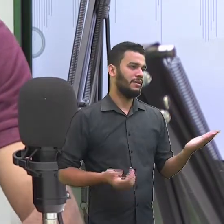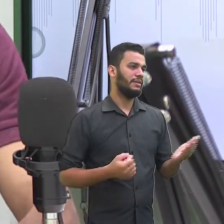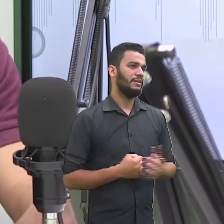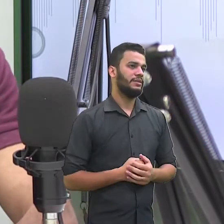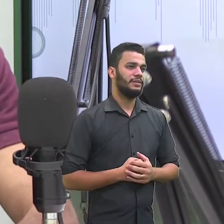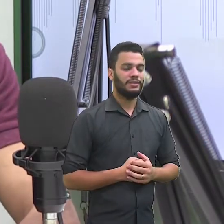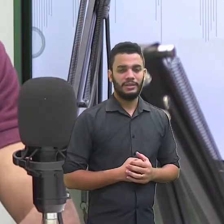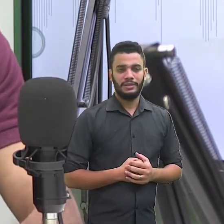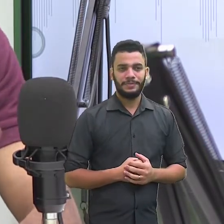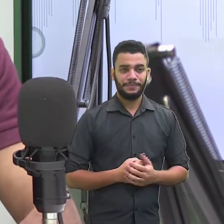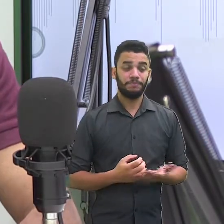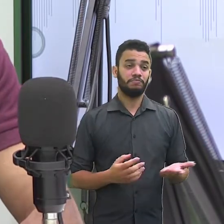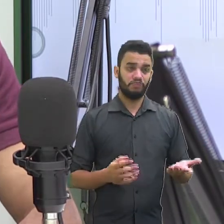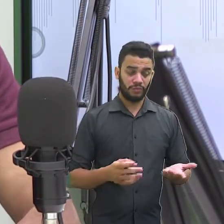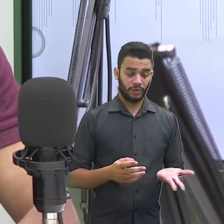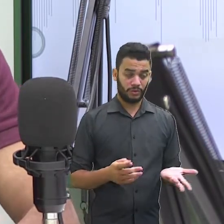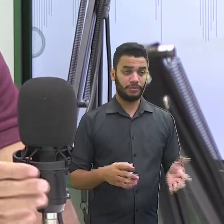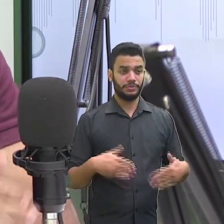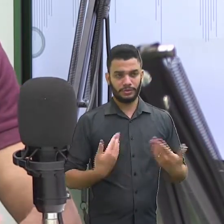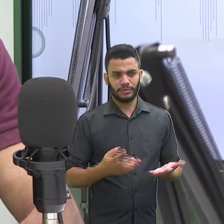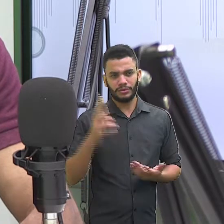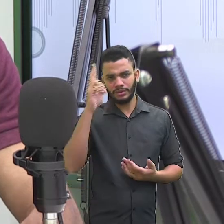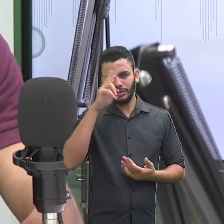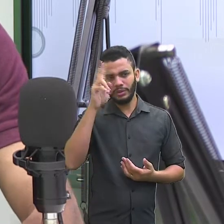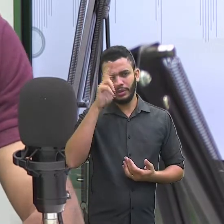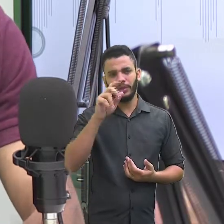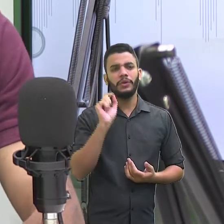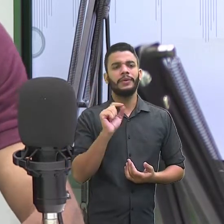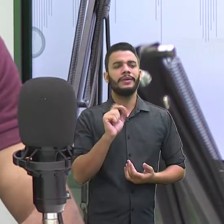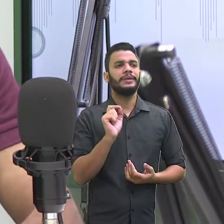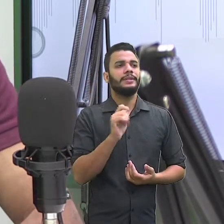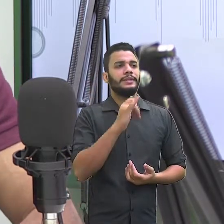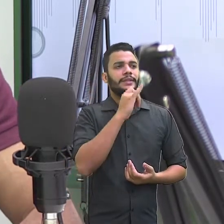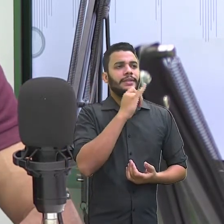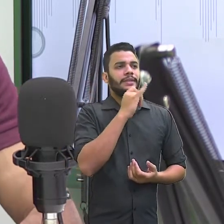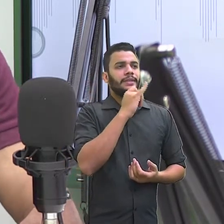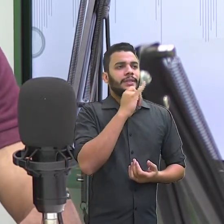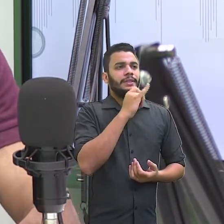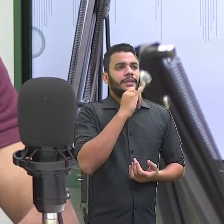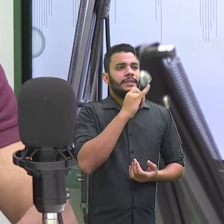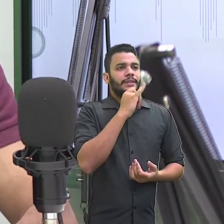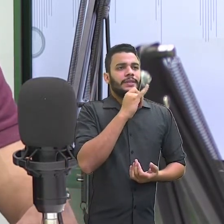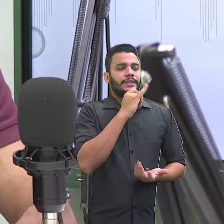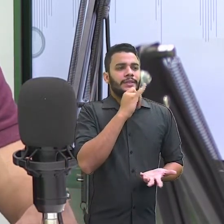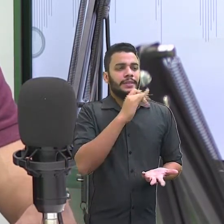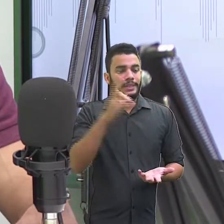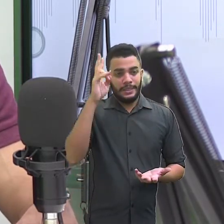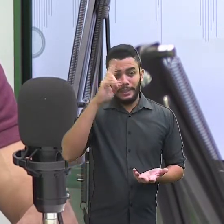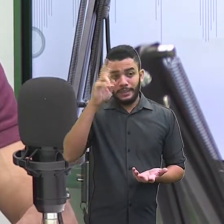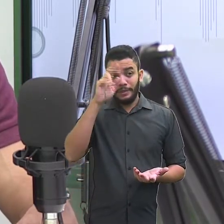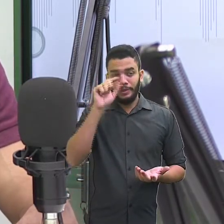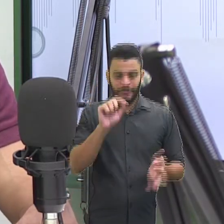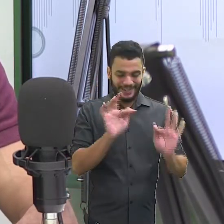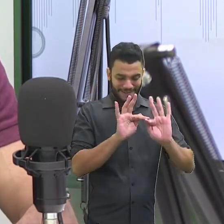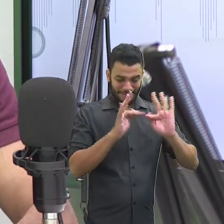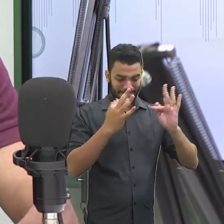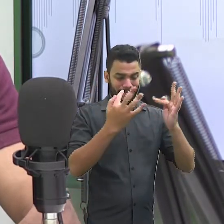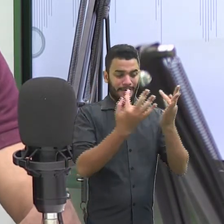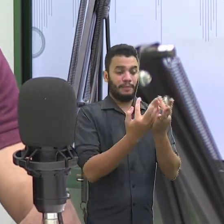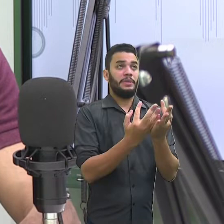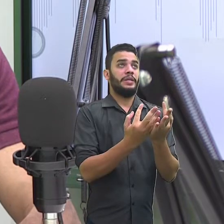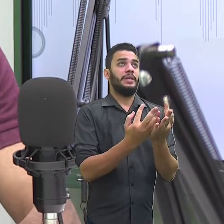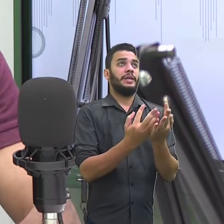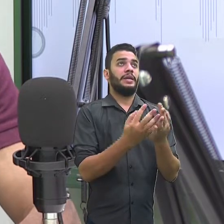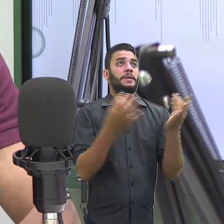existe família perfeita. Eu, por exemplo, vocês me convidaram para eu vir aqui, eu não estou posando aqui como sendo alguém detentor de uma família perfeita, porque